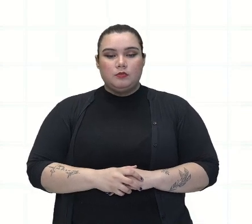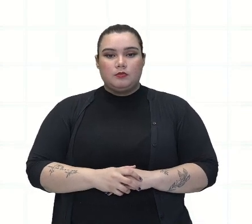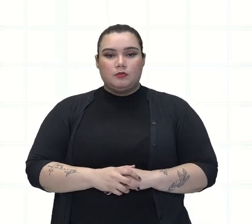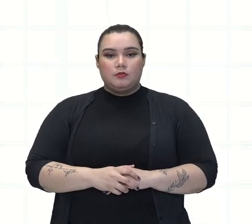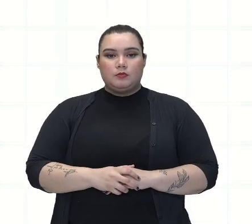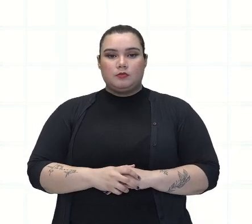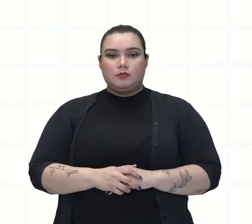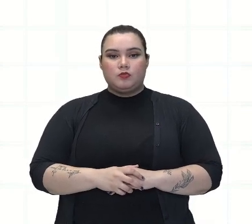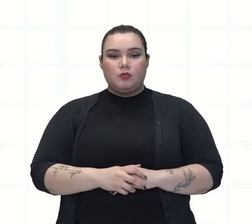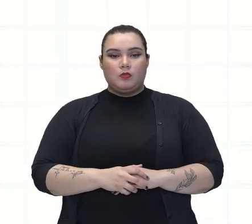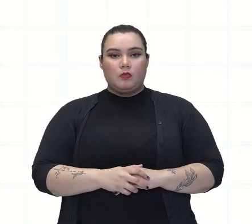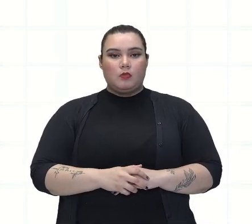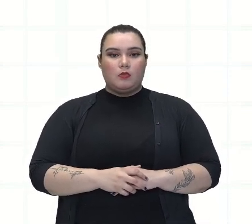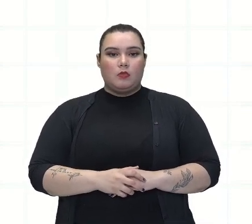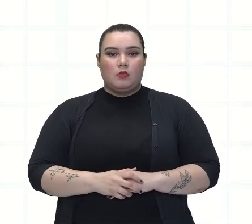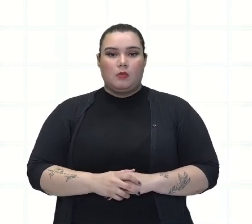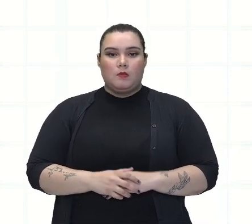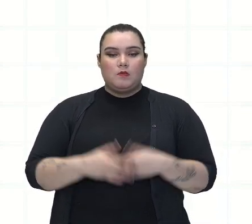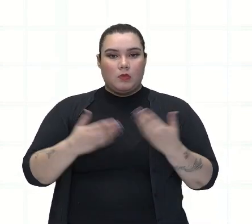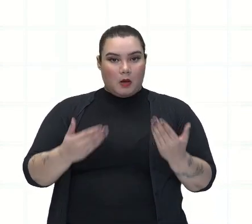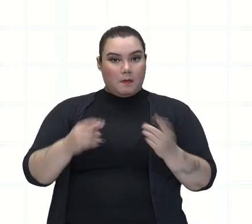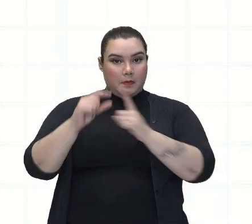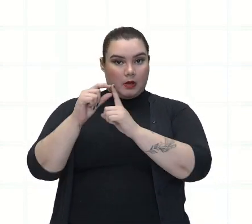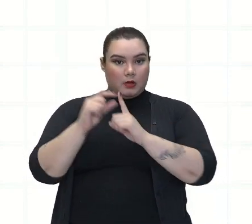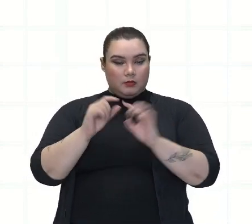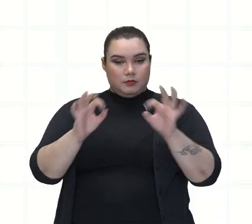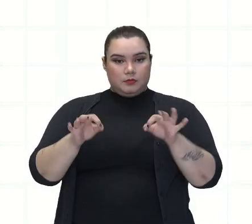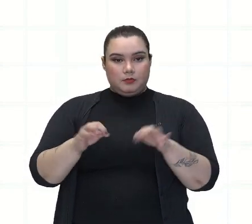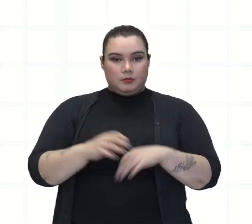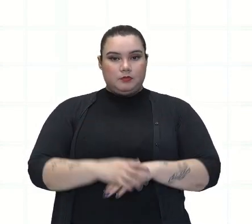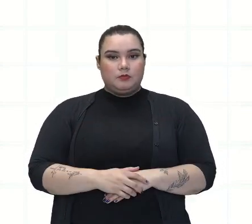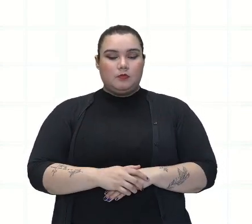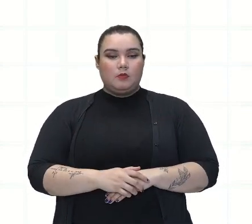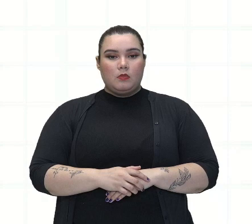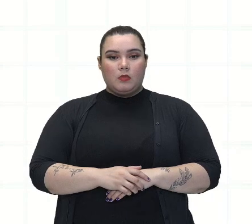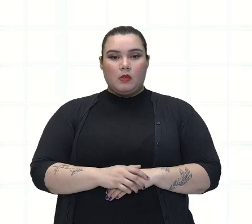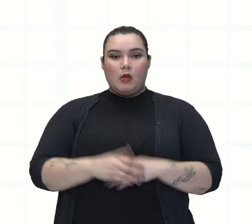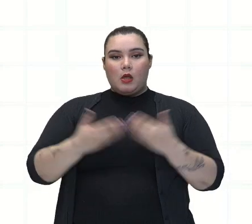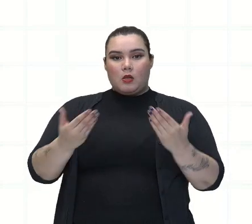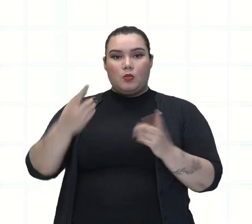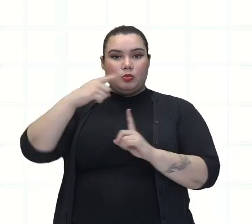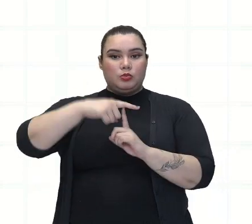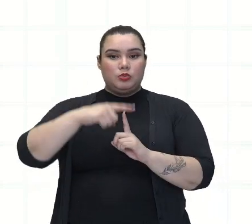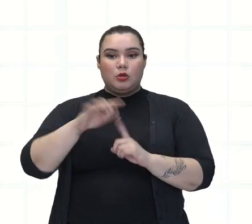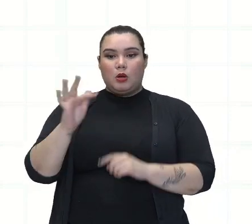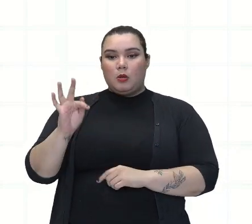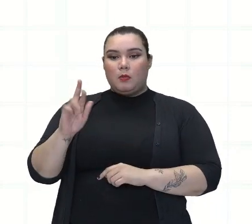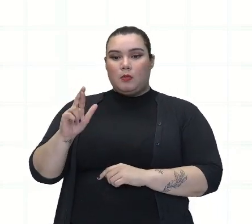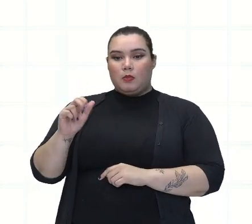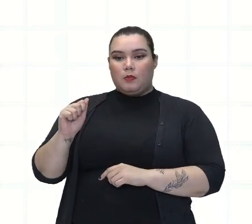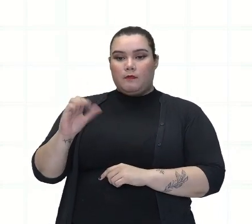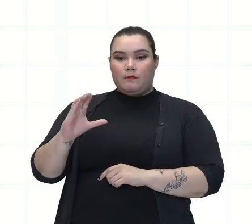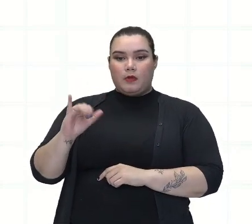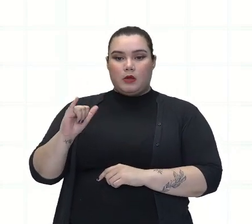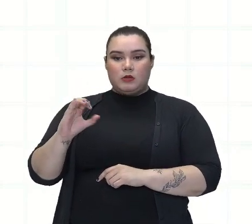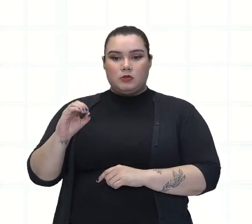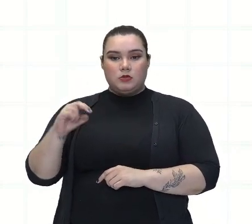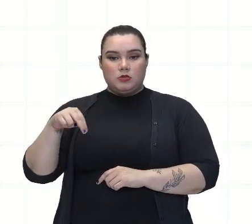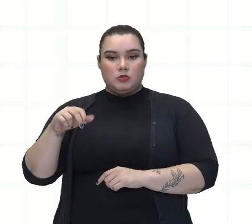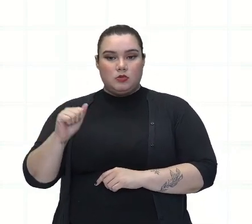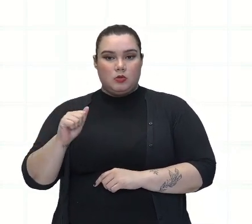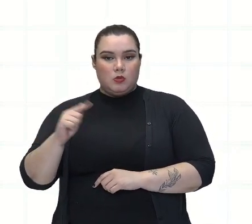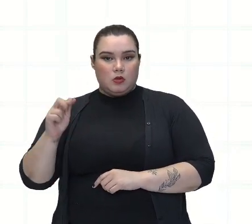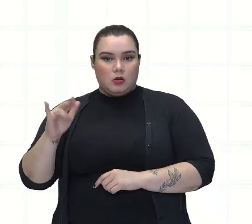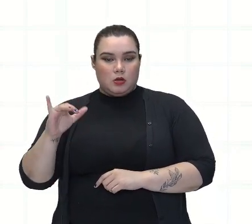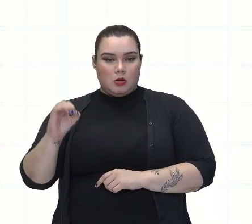Estamos trabalhando com as palavras, né? Nesse caso, os fracionários, essas palavras vão